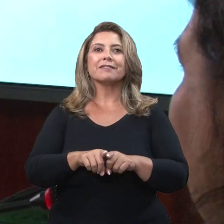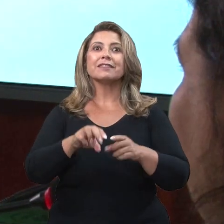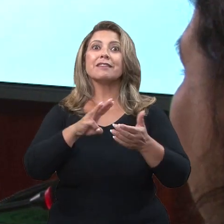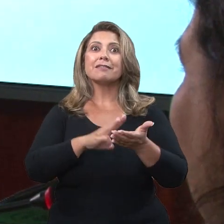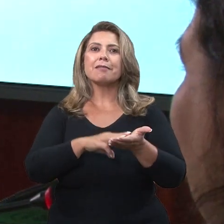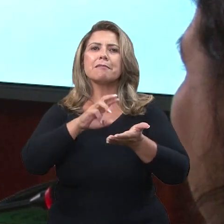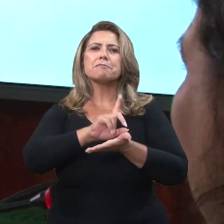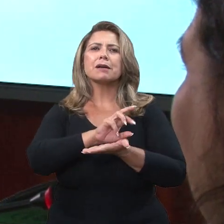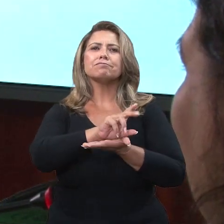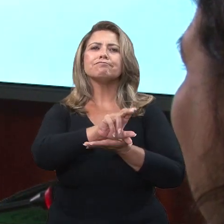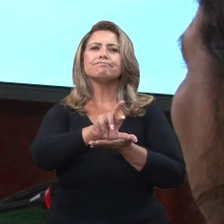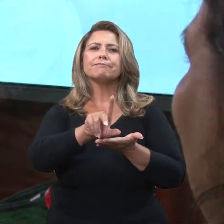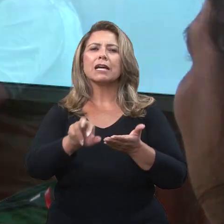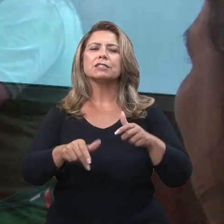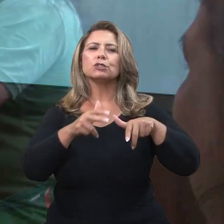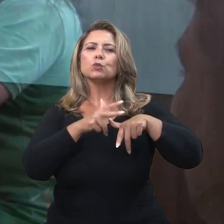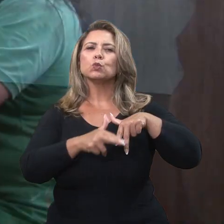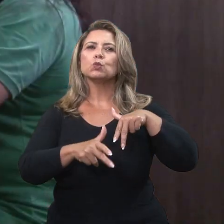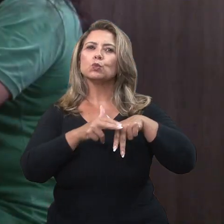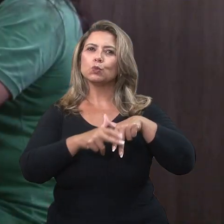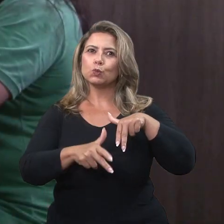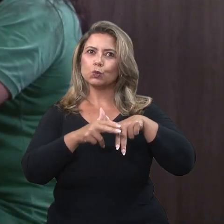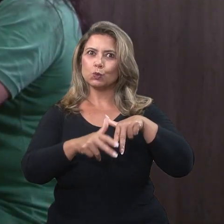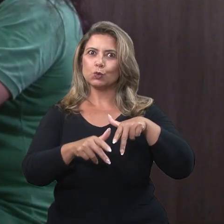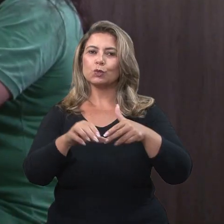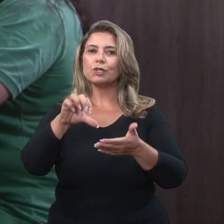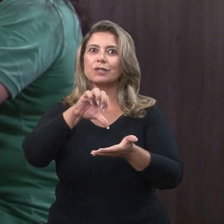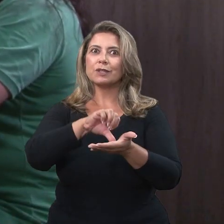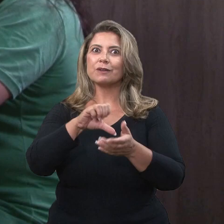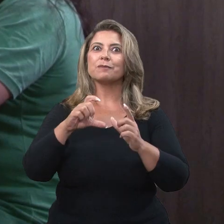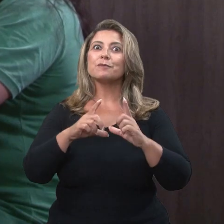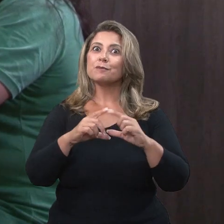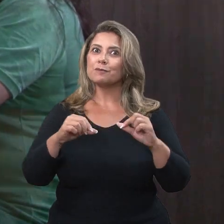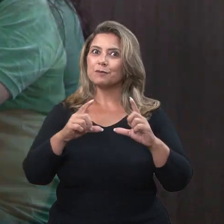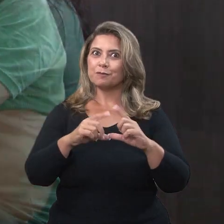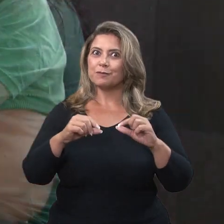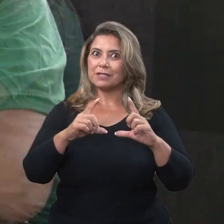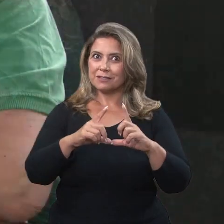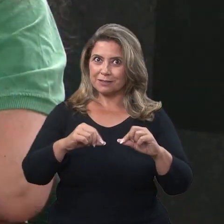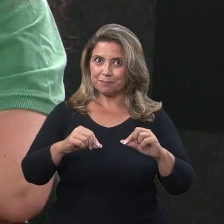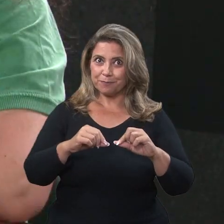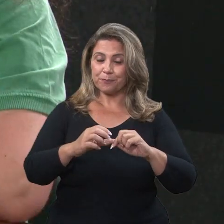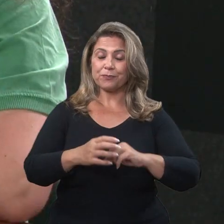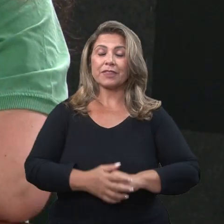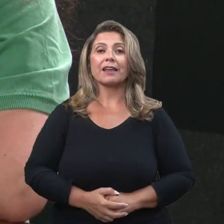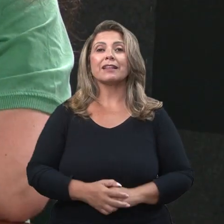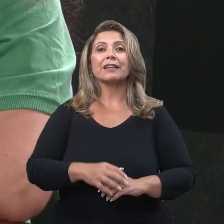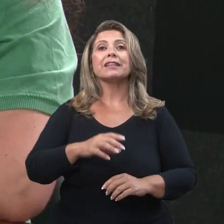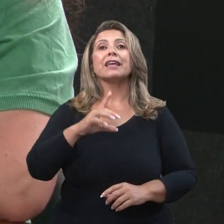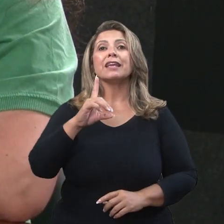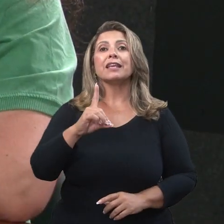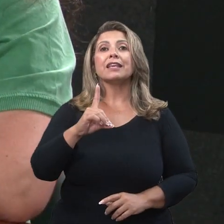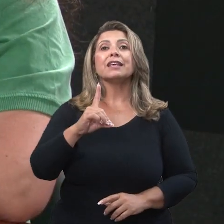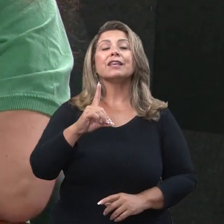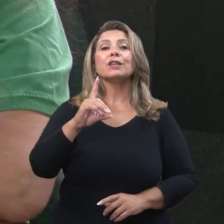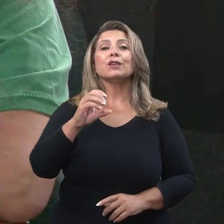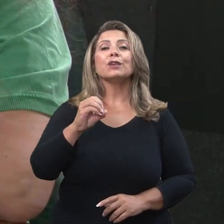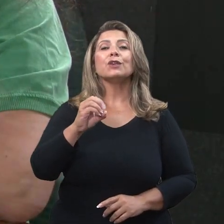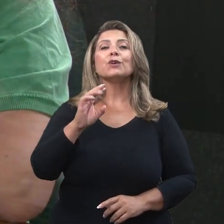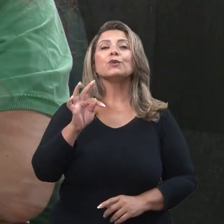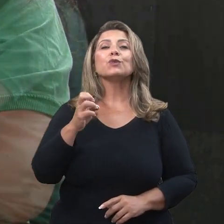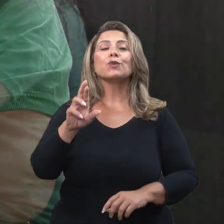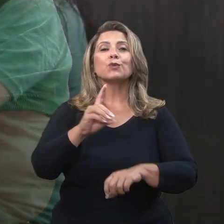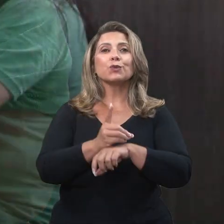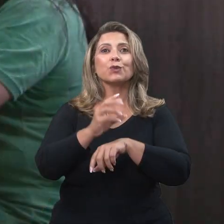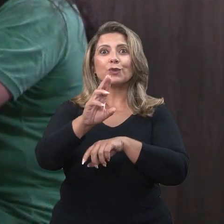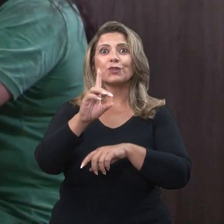de Diversidade e Gênero do Campus Brasília, do IFB. E o doutor Daniel Catelli